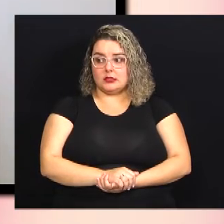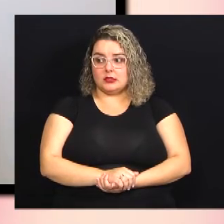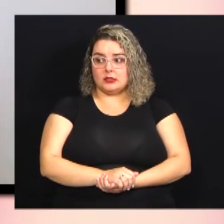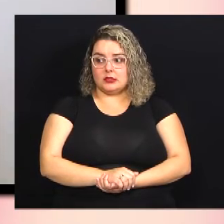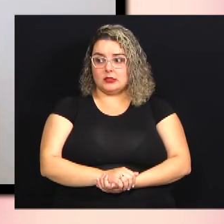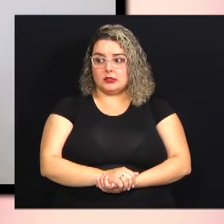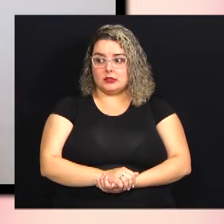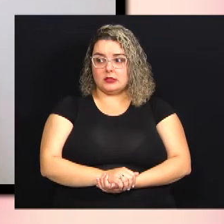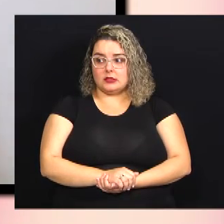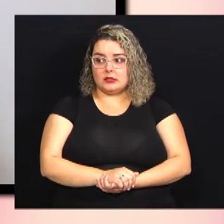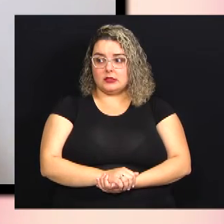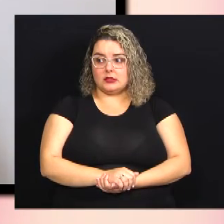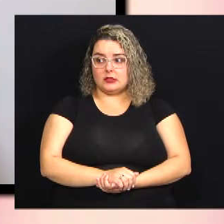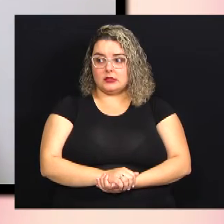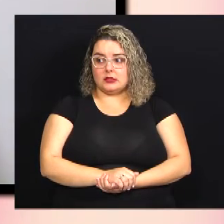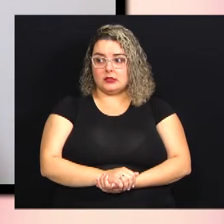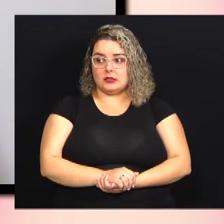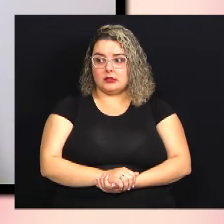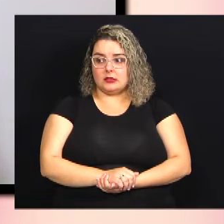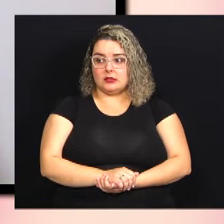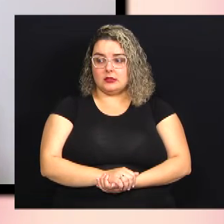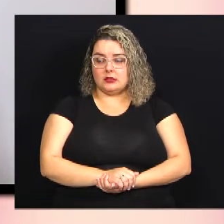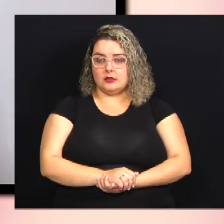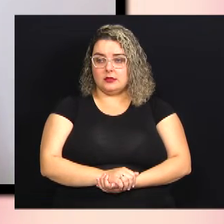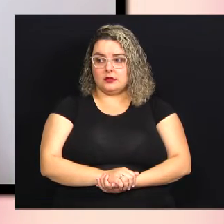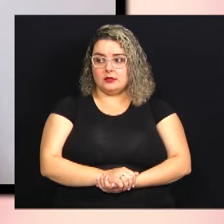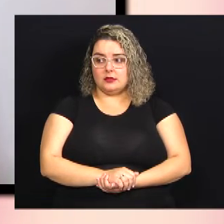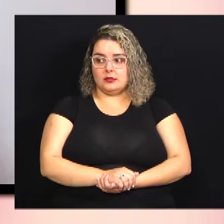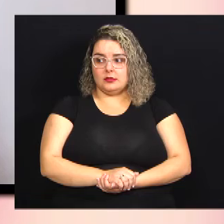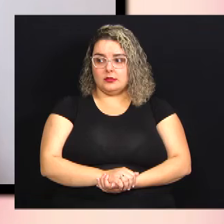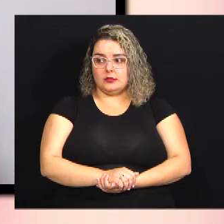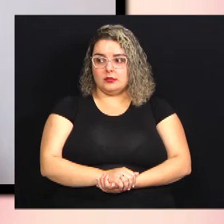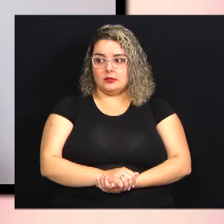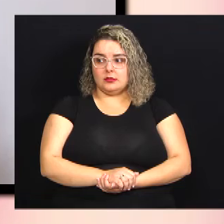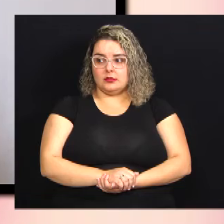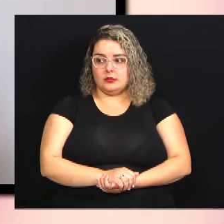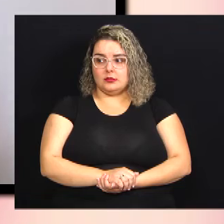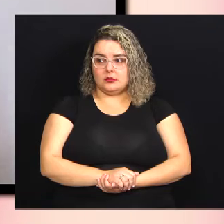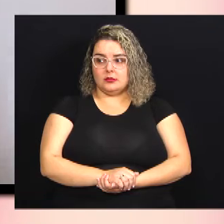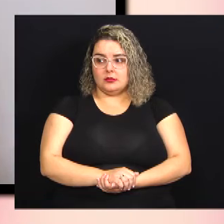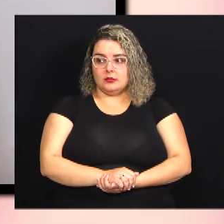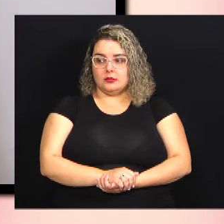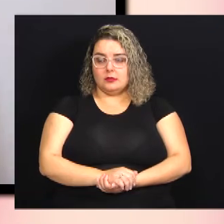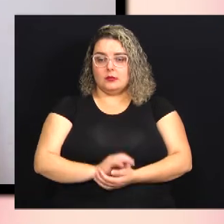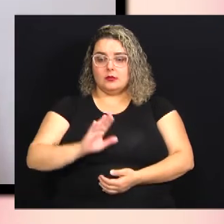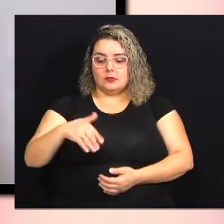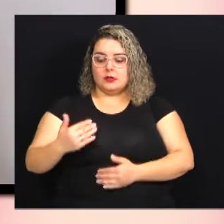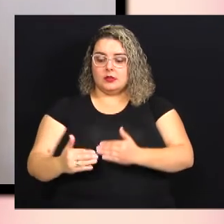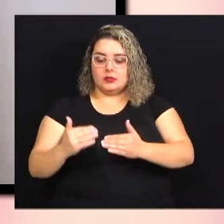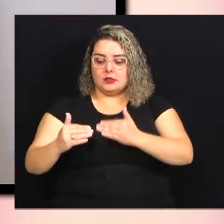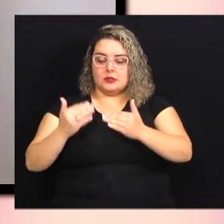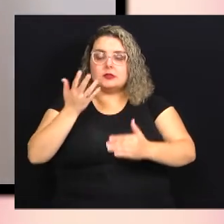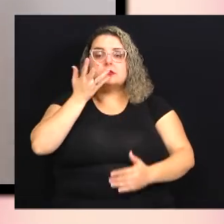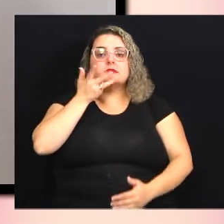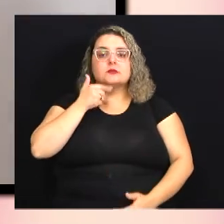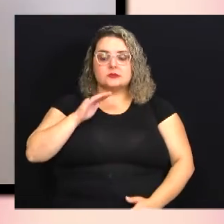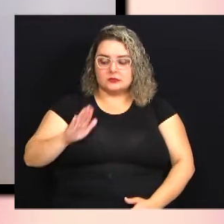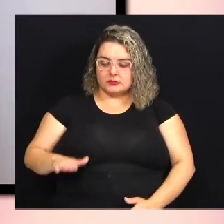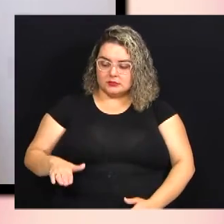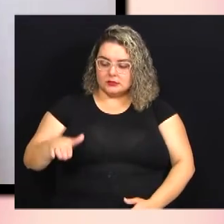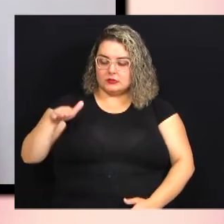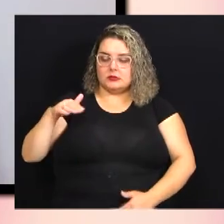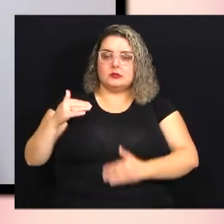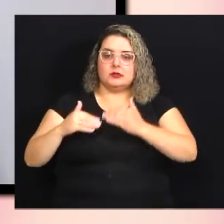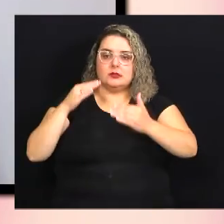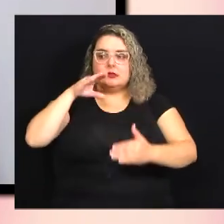é aquela coisa, assim como quando eu estou me desenvolvendo, criança pequena,